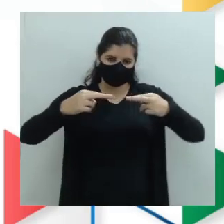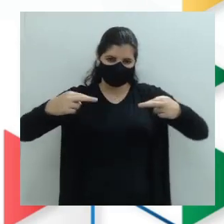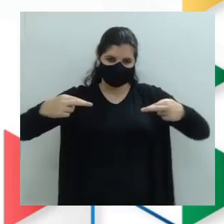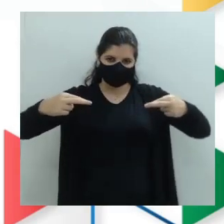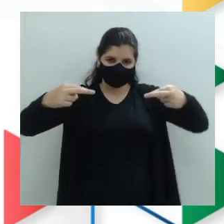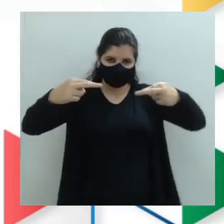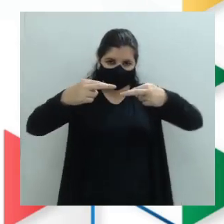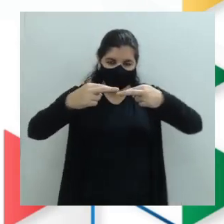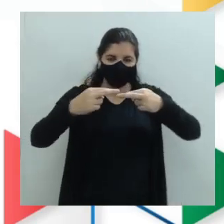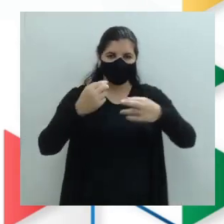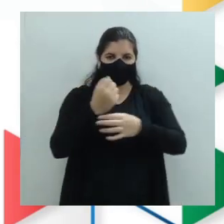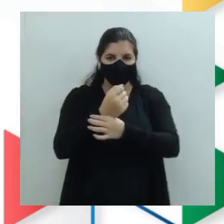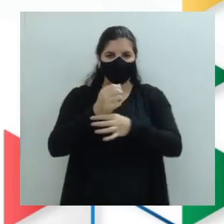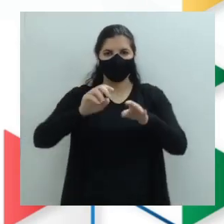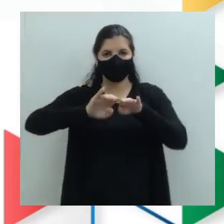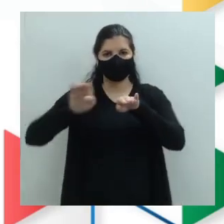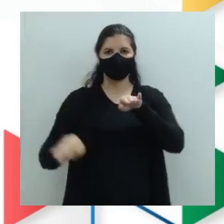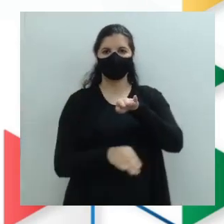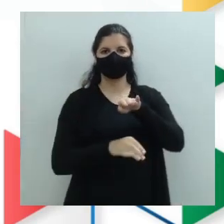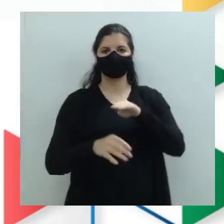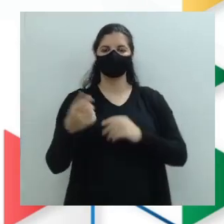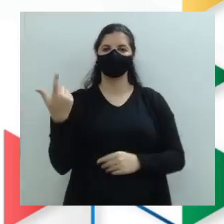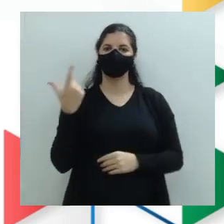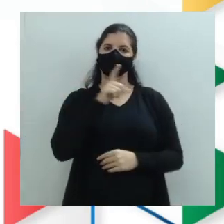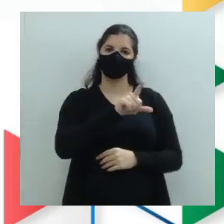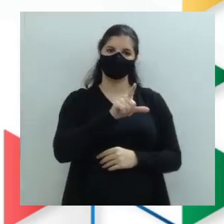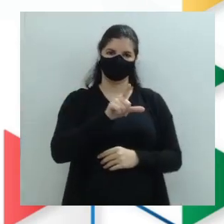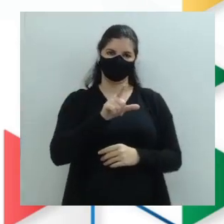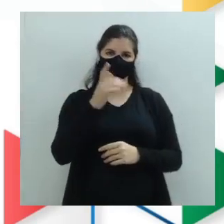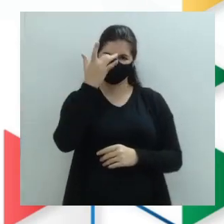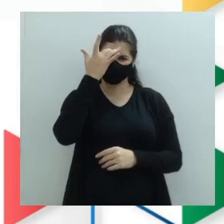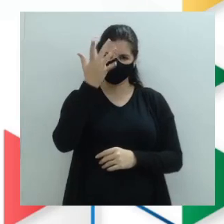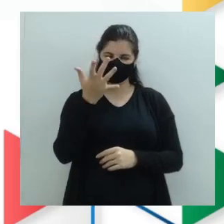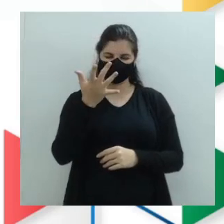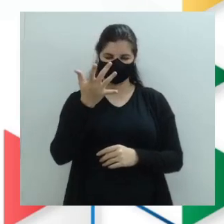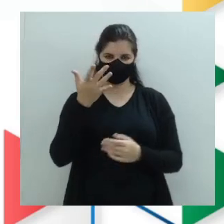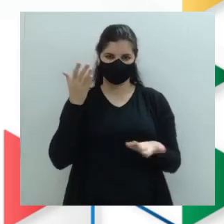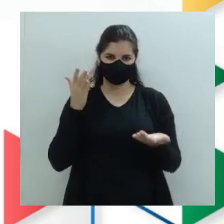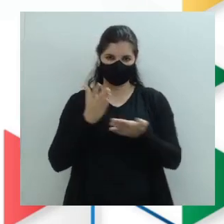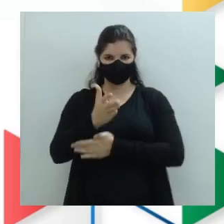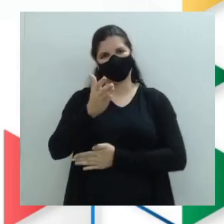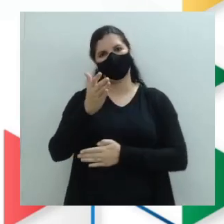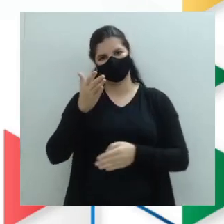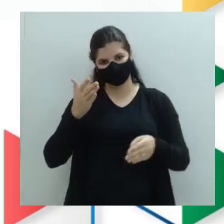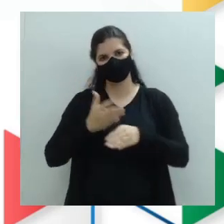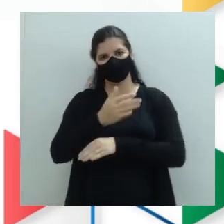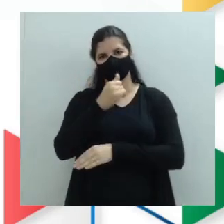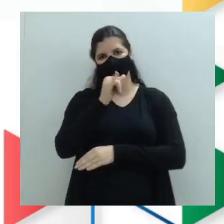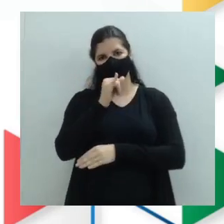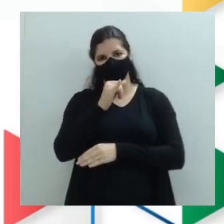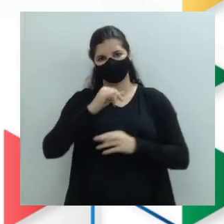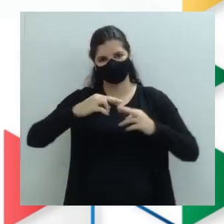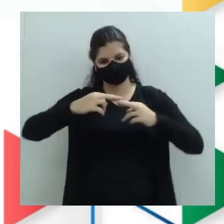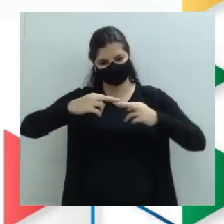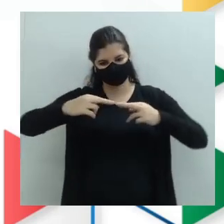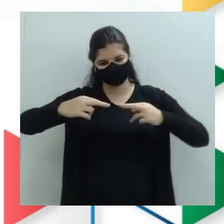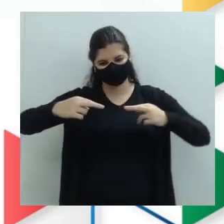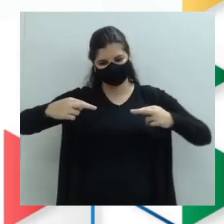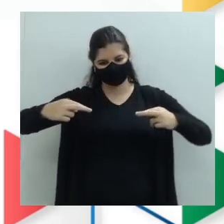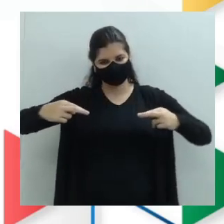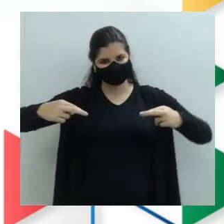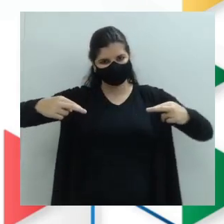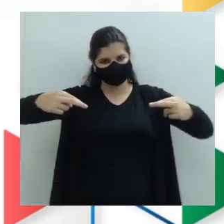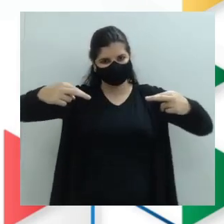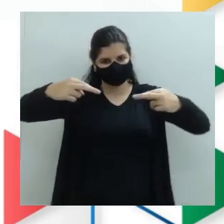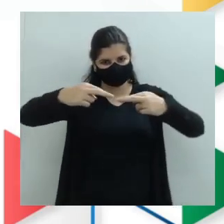elétrica e vai ali, ó, possibilitar com facilidade a passagem da corrente elétrica ao longo